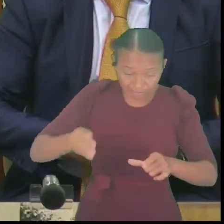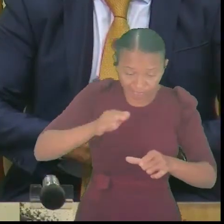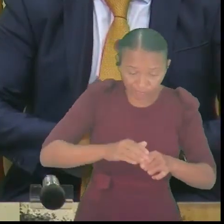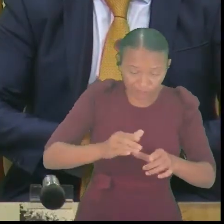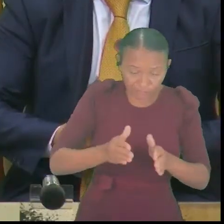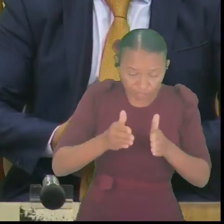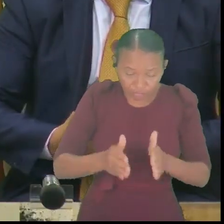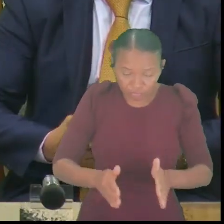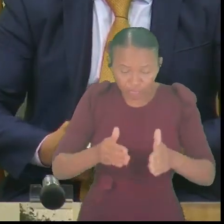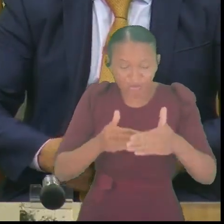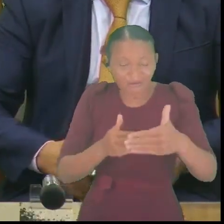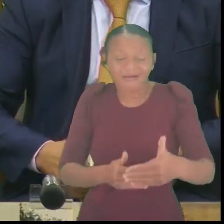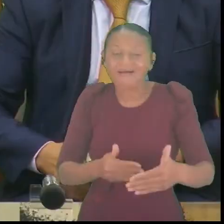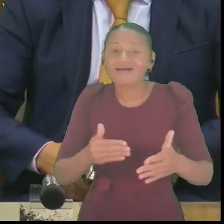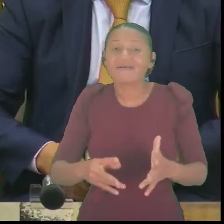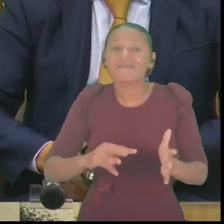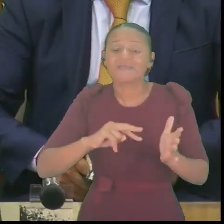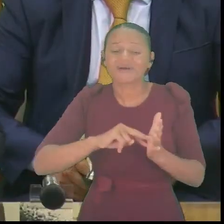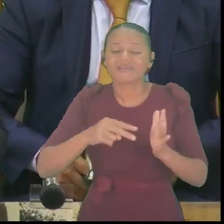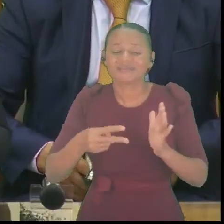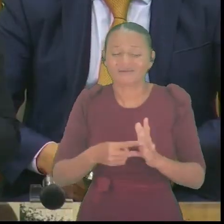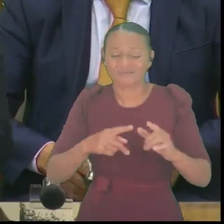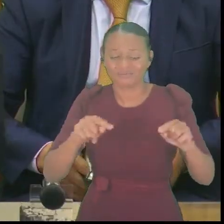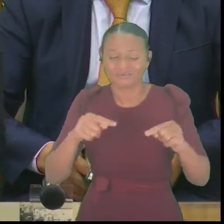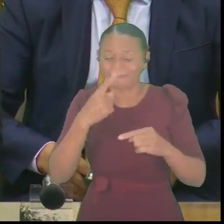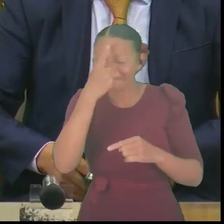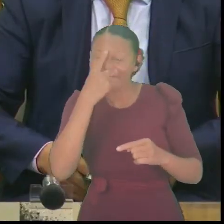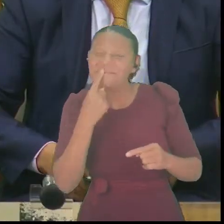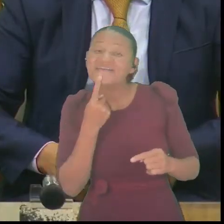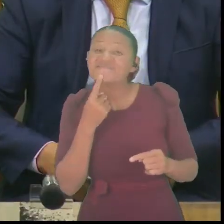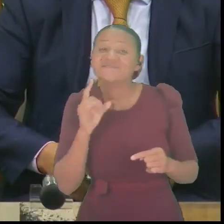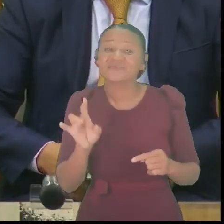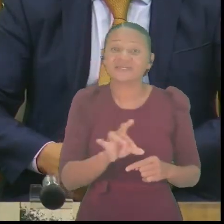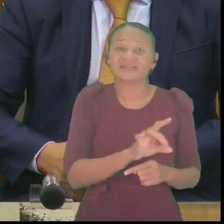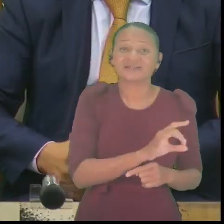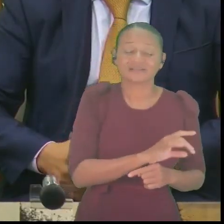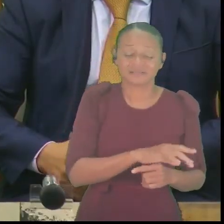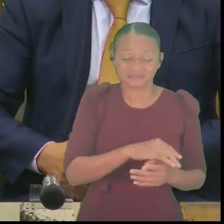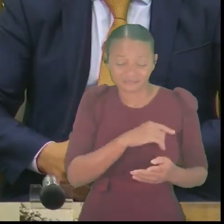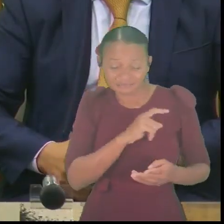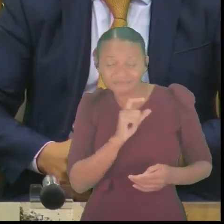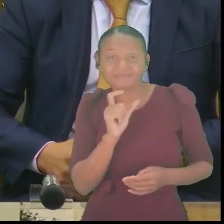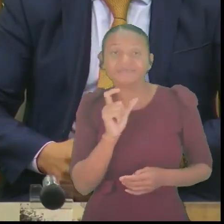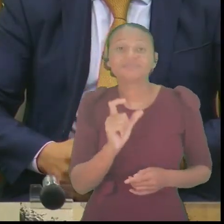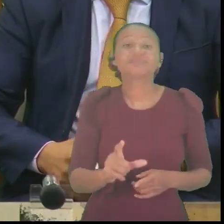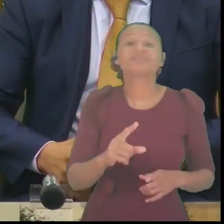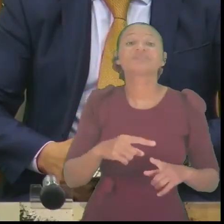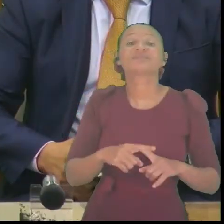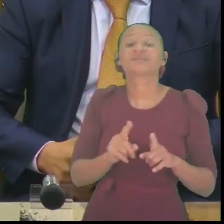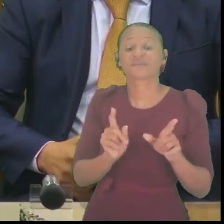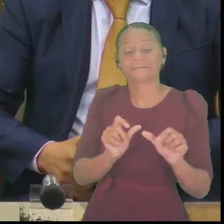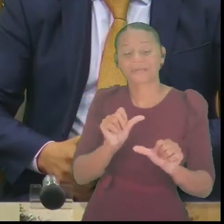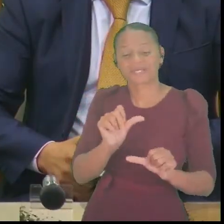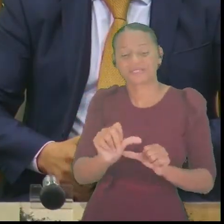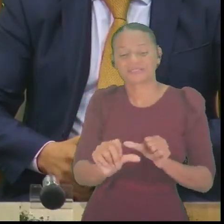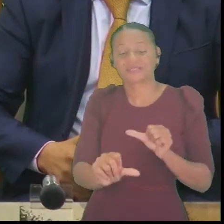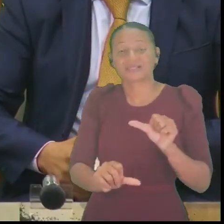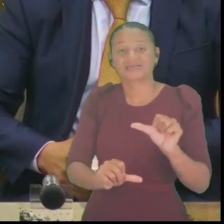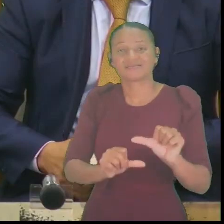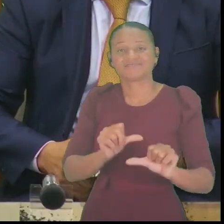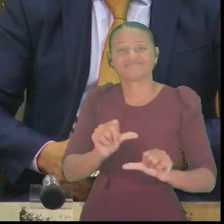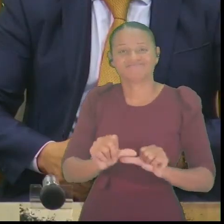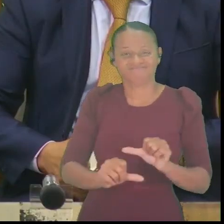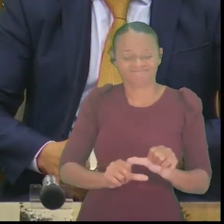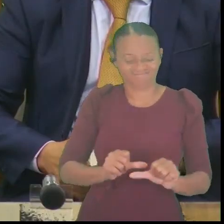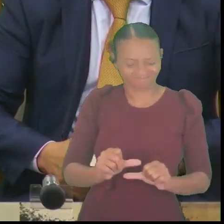triangular. Porque a forma molda a massa. Mas ele usa uma segunda palavra, forma, e diz: mas transformai-vos.